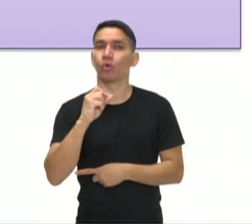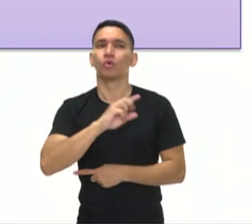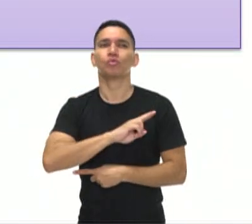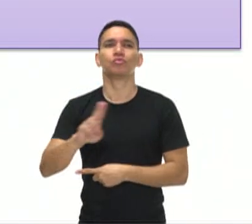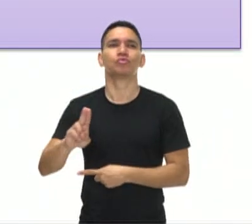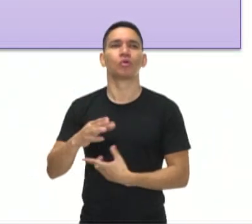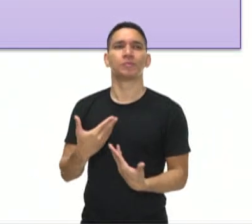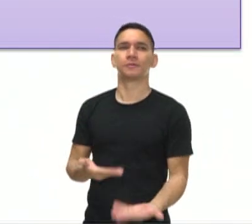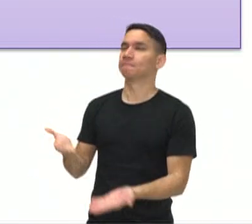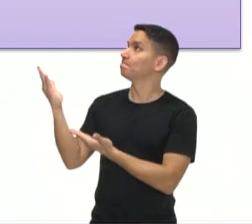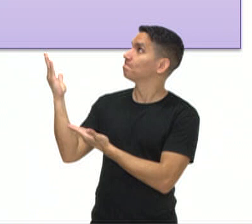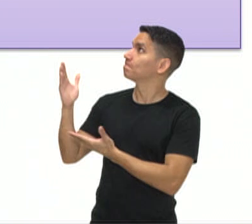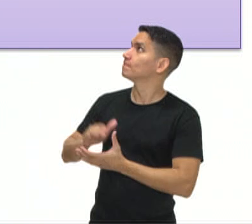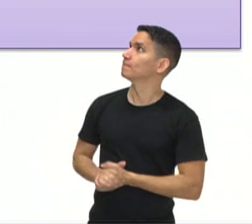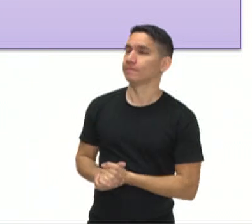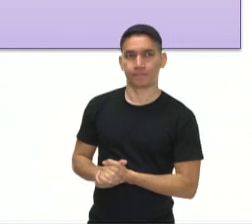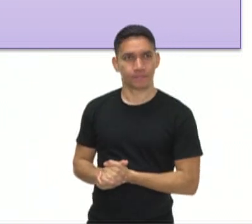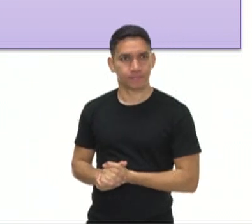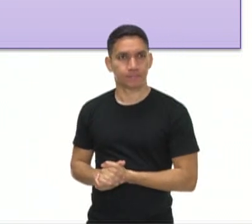Camacuaca